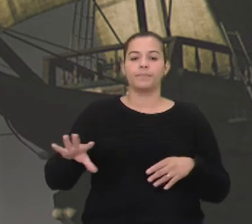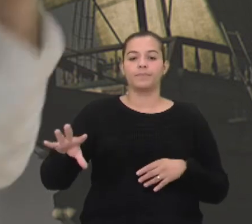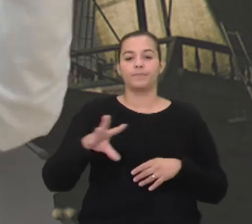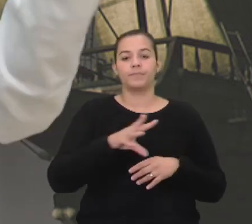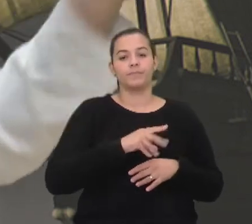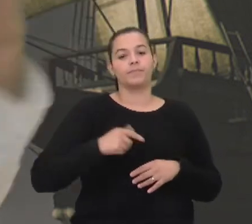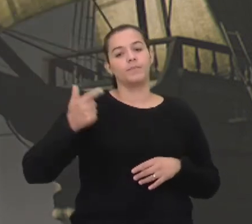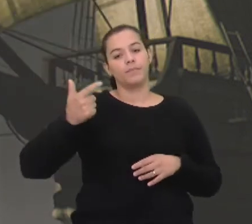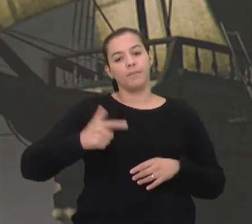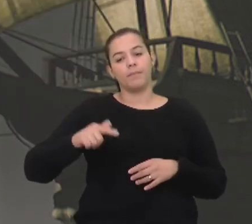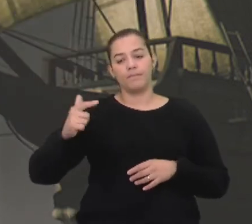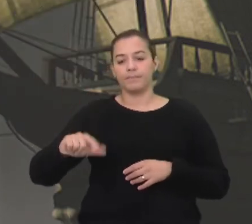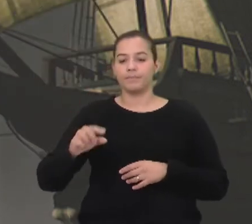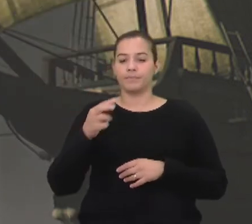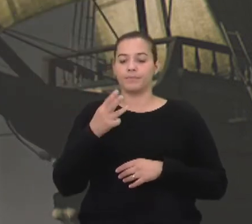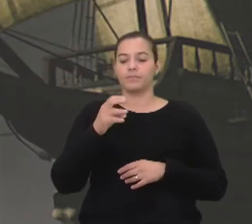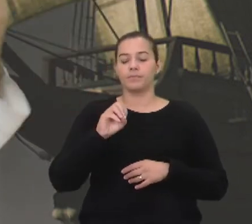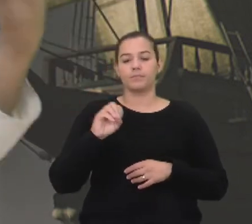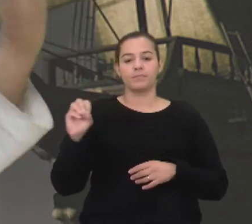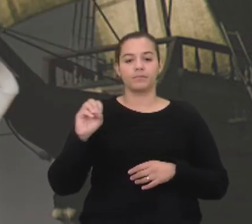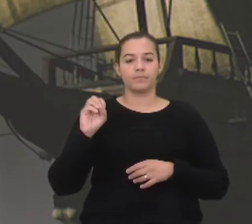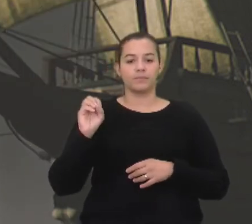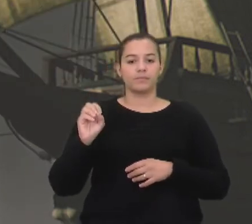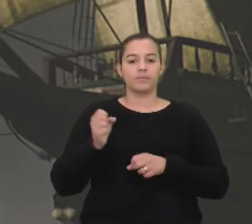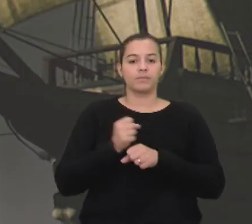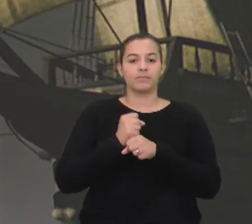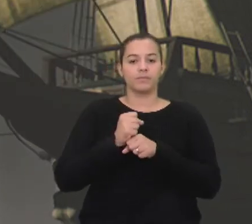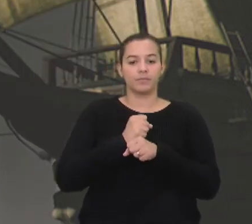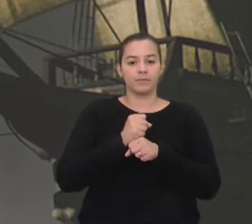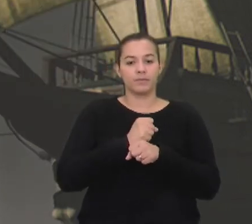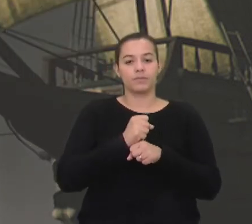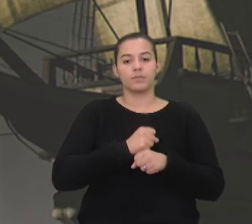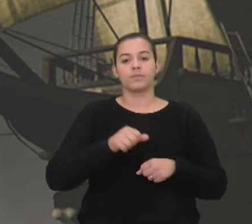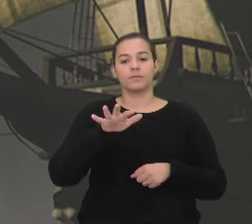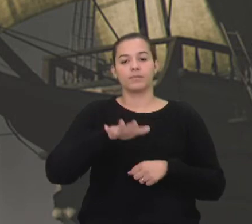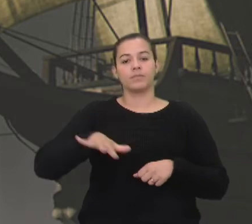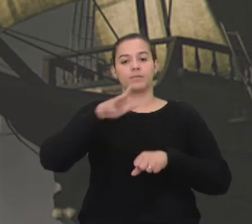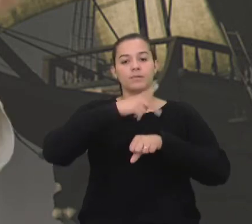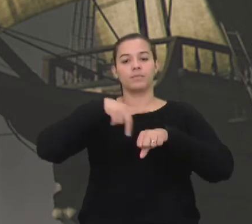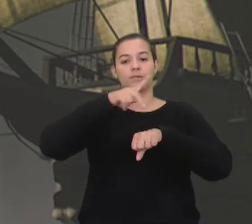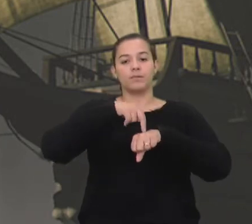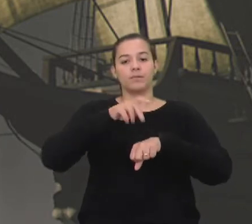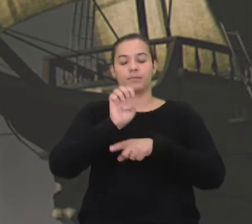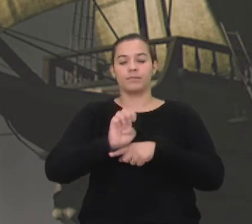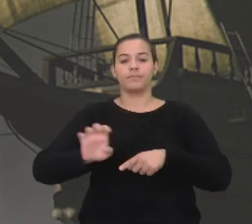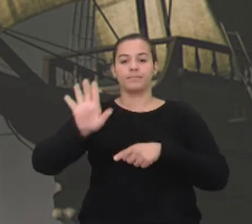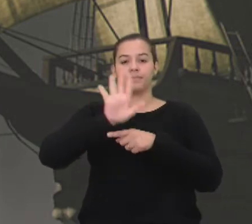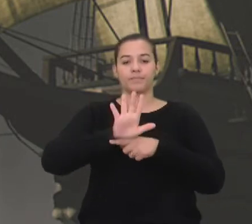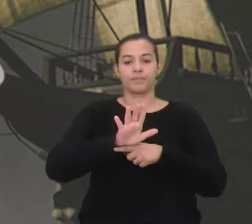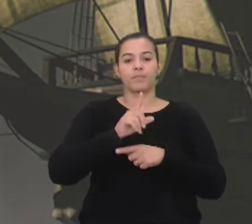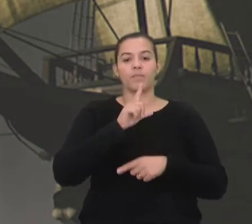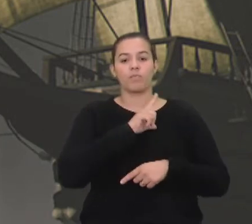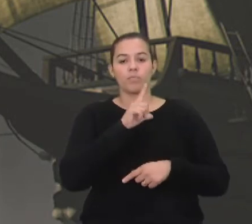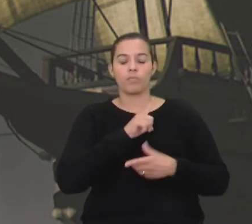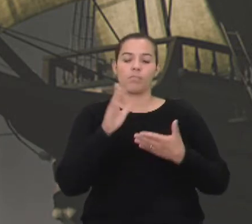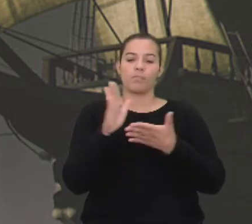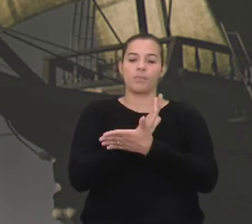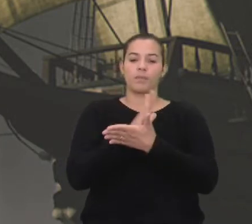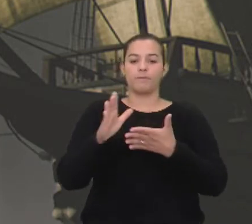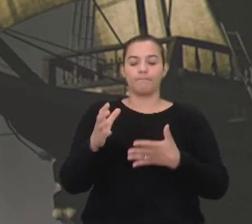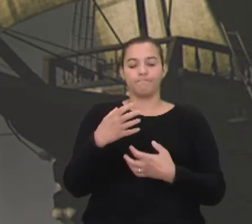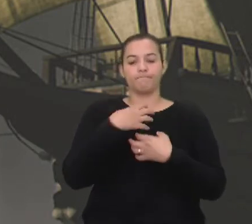né, mais de 300 anos, colônias aí de países europeus. E isso acabou gerando algum tipo de sentimento,